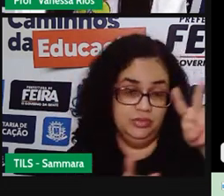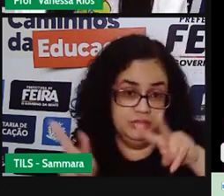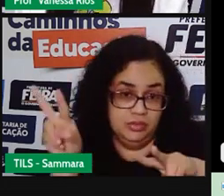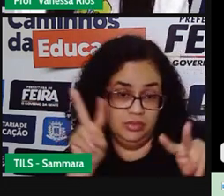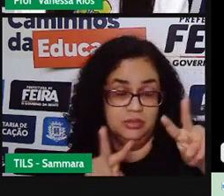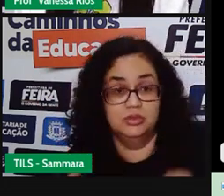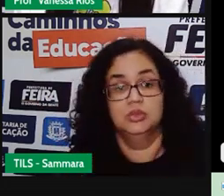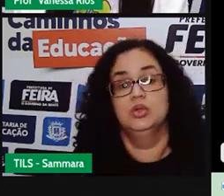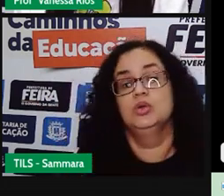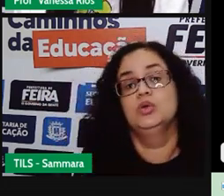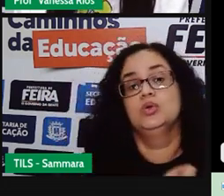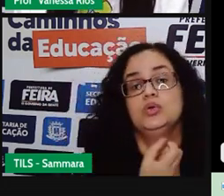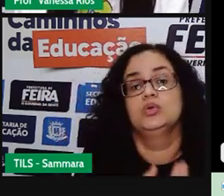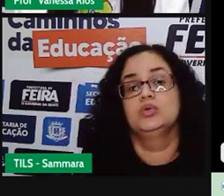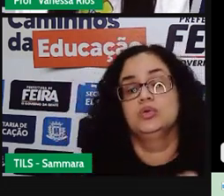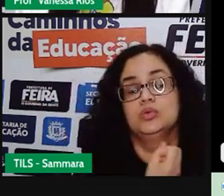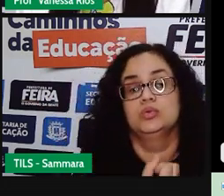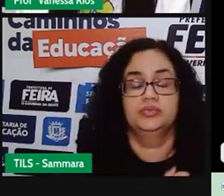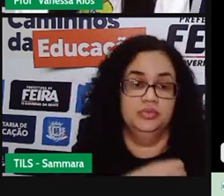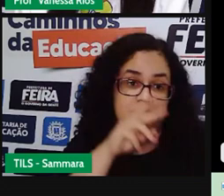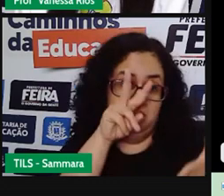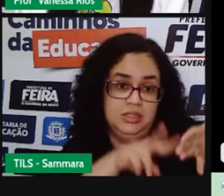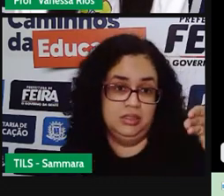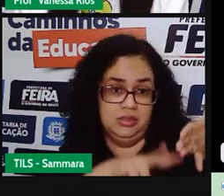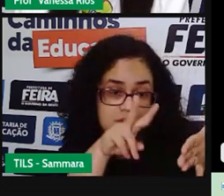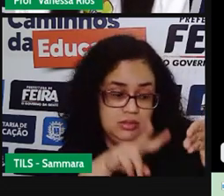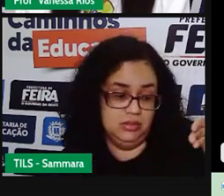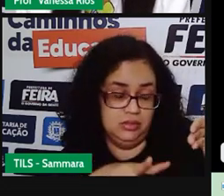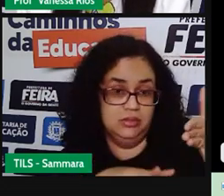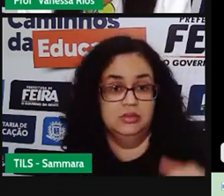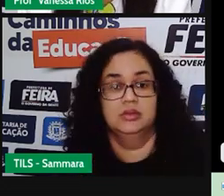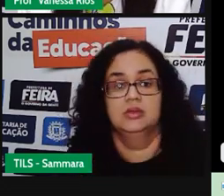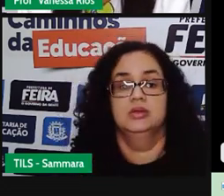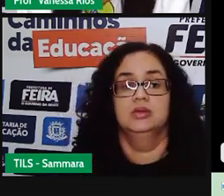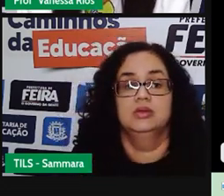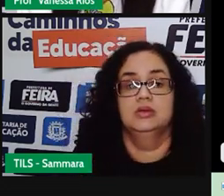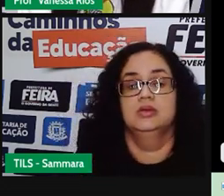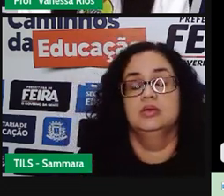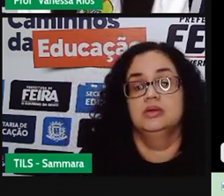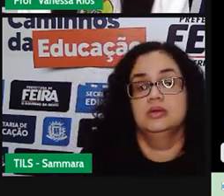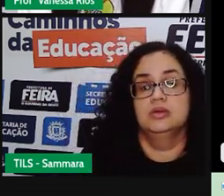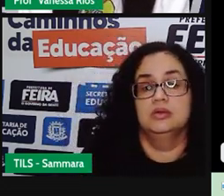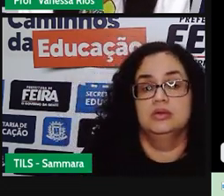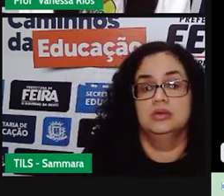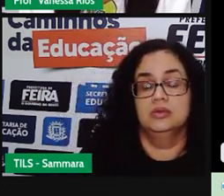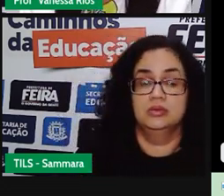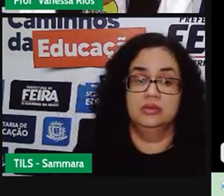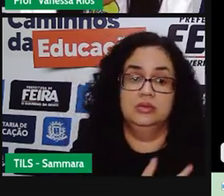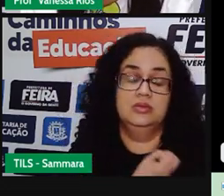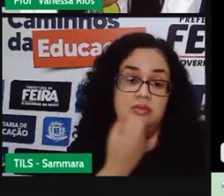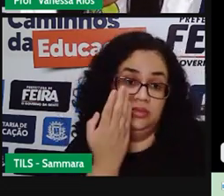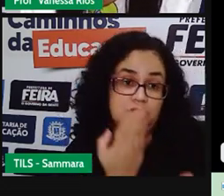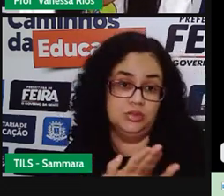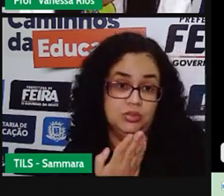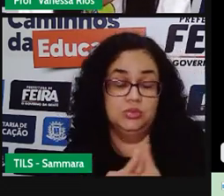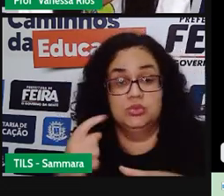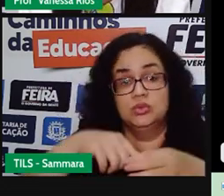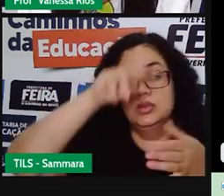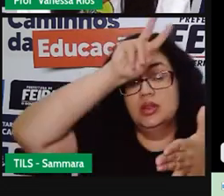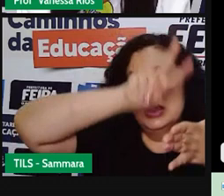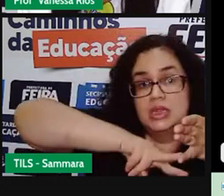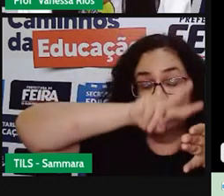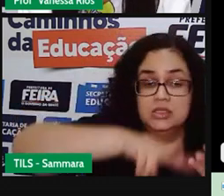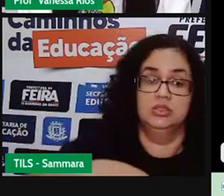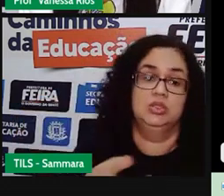voltando aí as aulas, faça a leitura dos poemas que a sua professora ou seu professor pode ter disponibilizado para